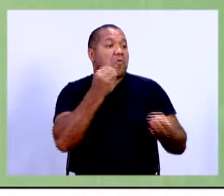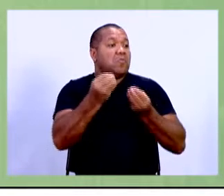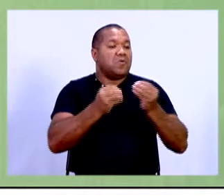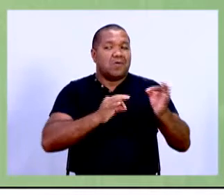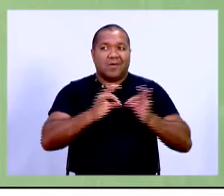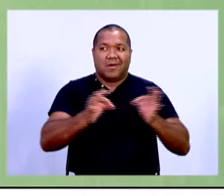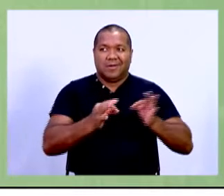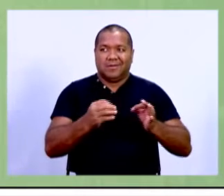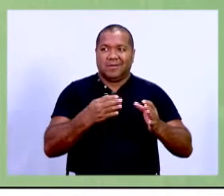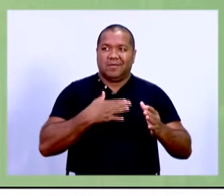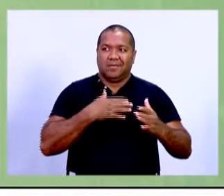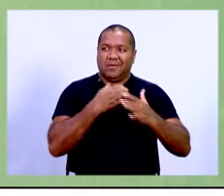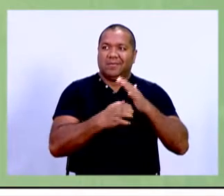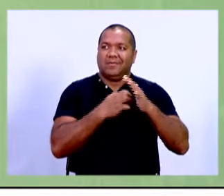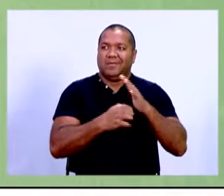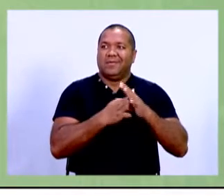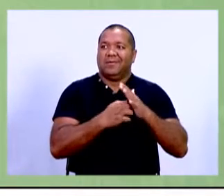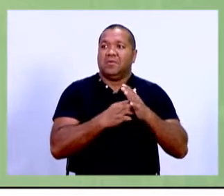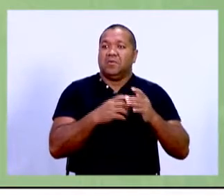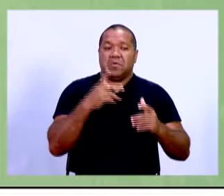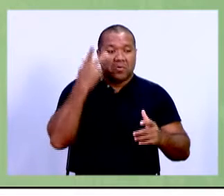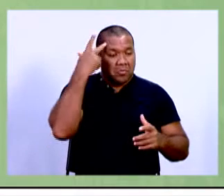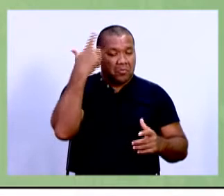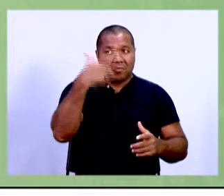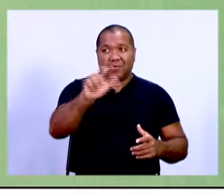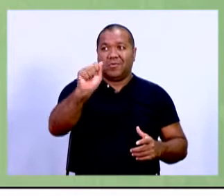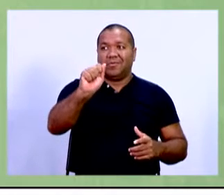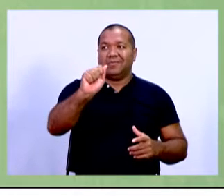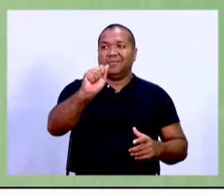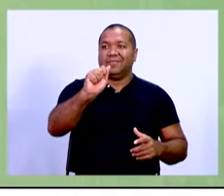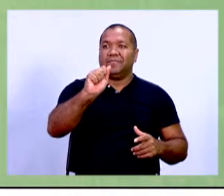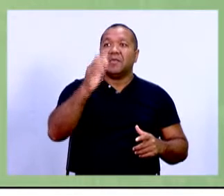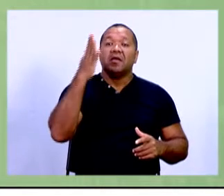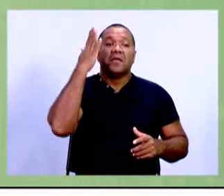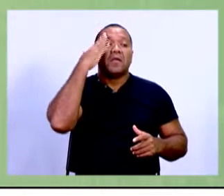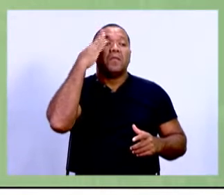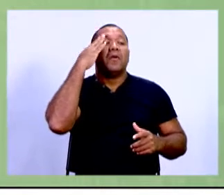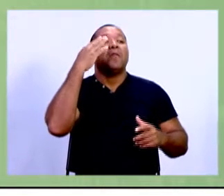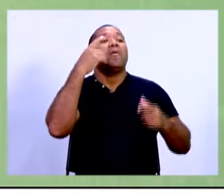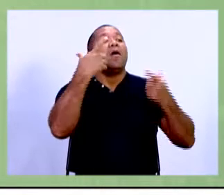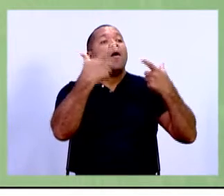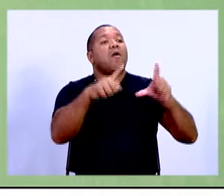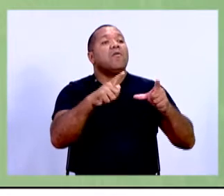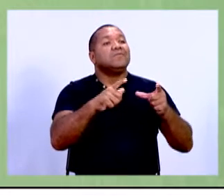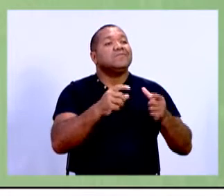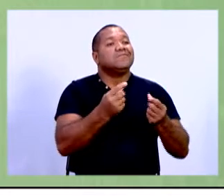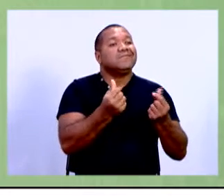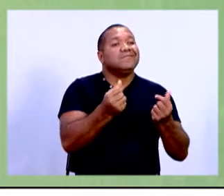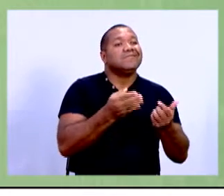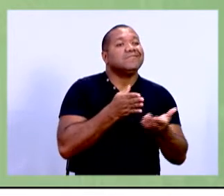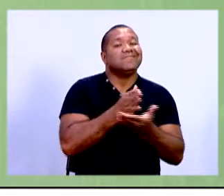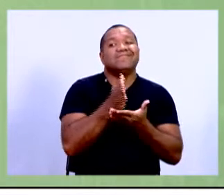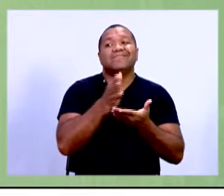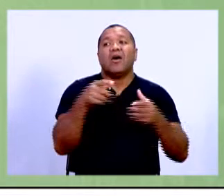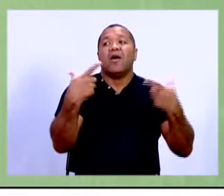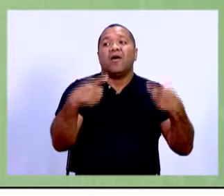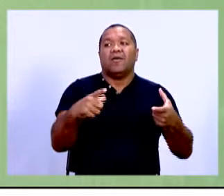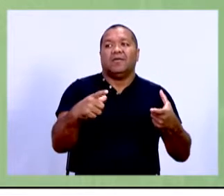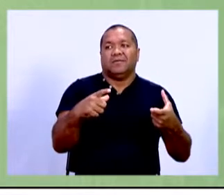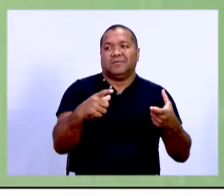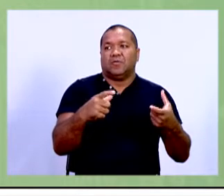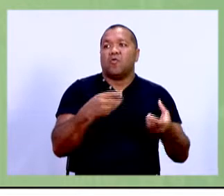a minha empresa. Eu não estou conseguindo saber para onde que está indo esse dinheiro, como eu